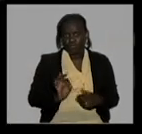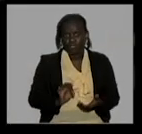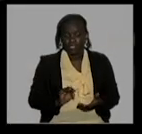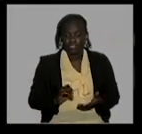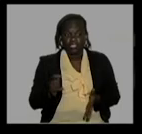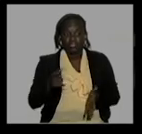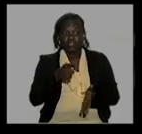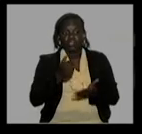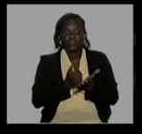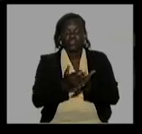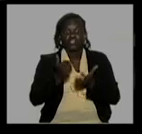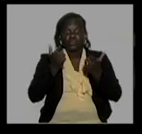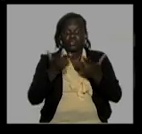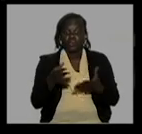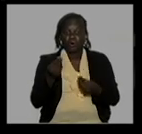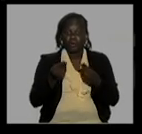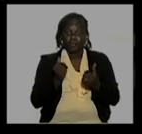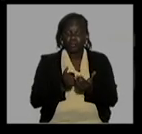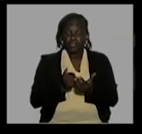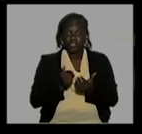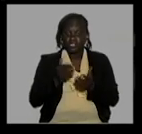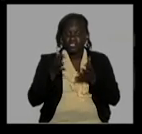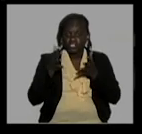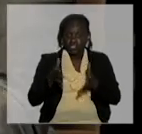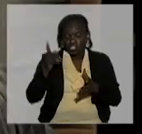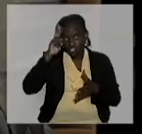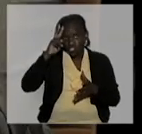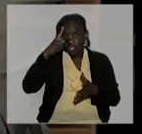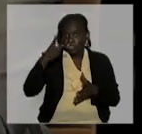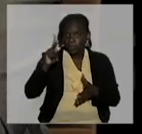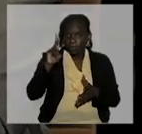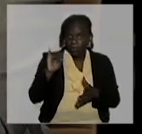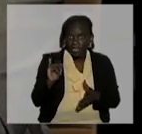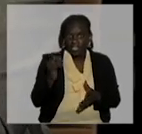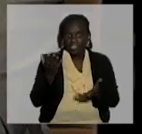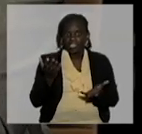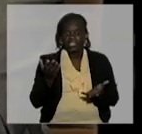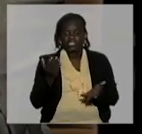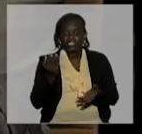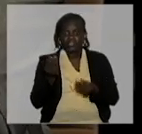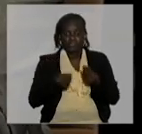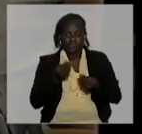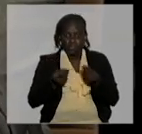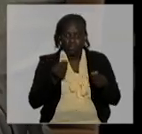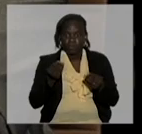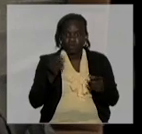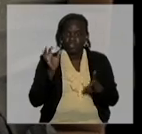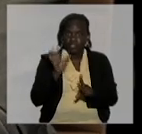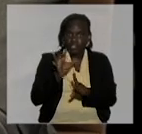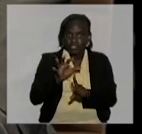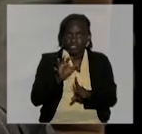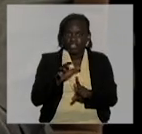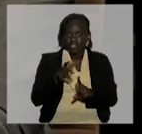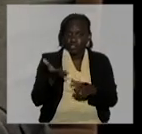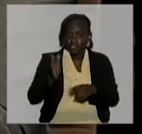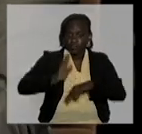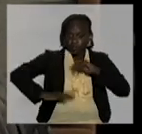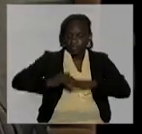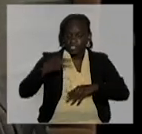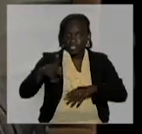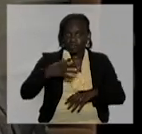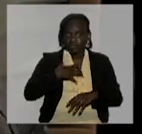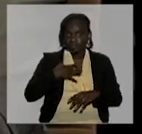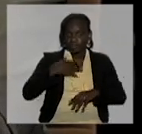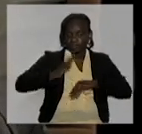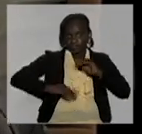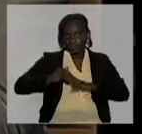Você estava começando a dizer como você chegou na fotografia, né? A história do teu pai, né? E como que isso influenciou hoje